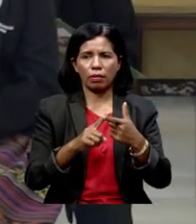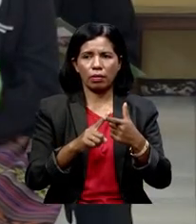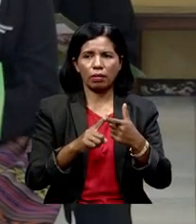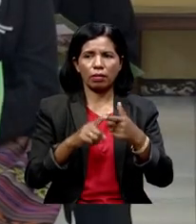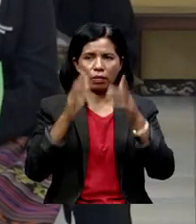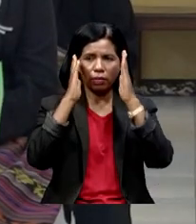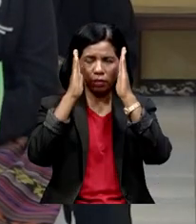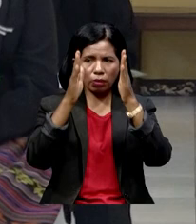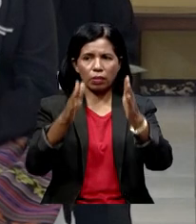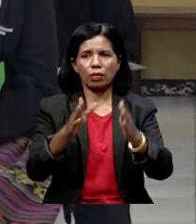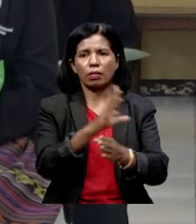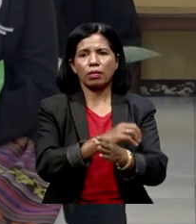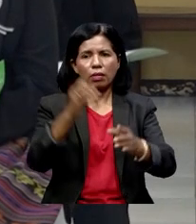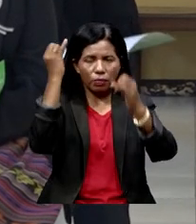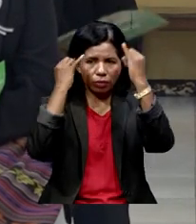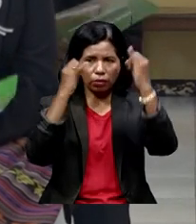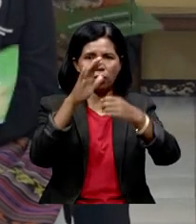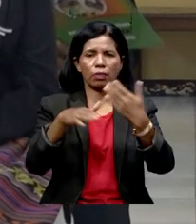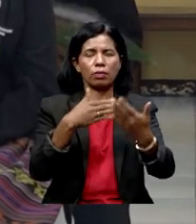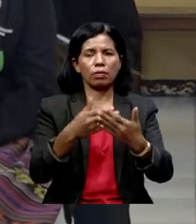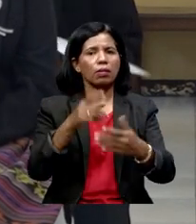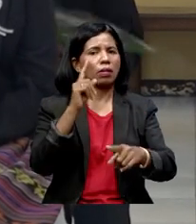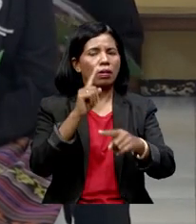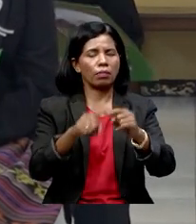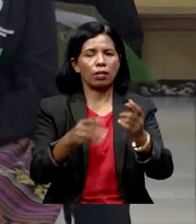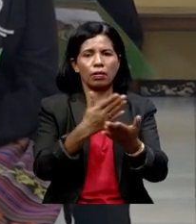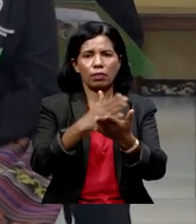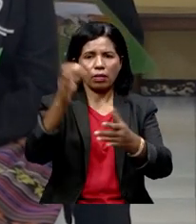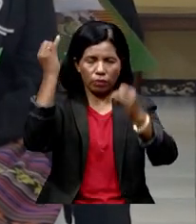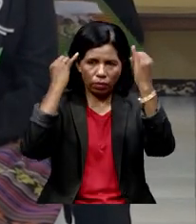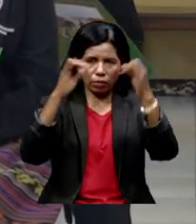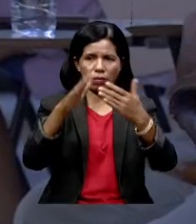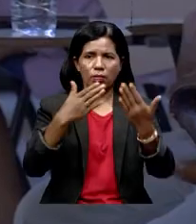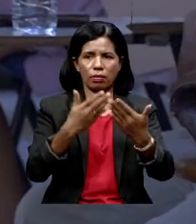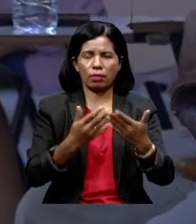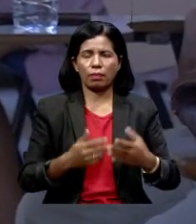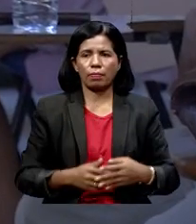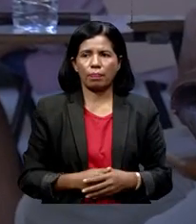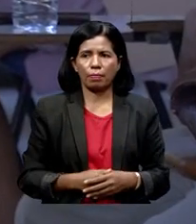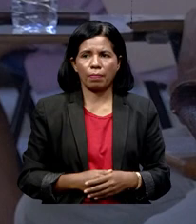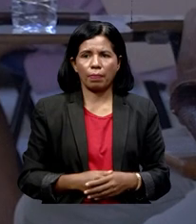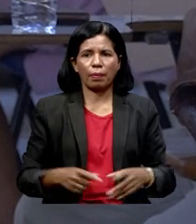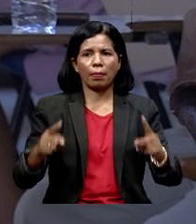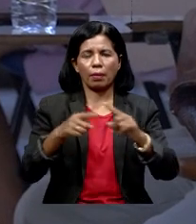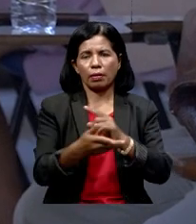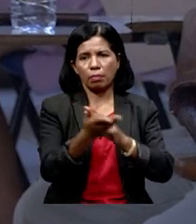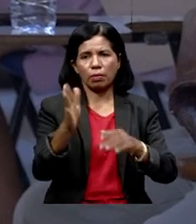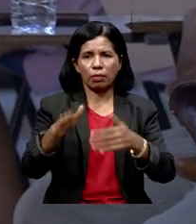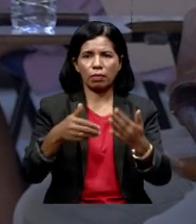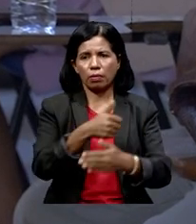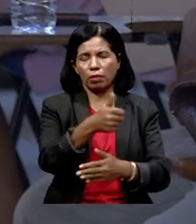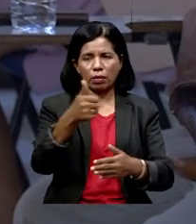providencia informação, sira para toda a velha forma de informação. Então, a voz sira ira,